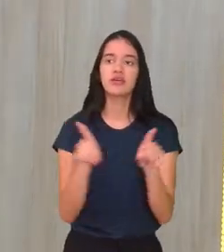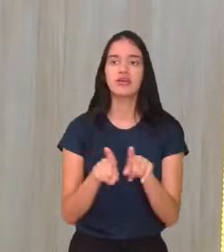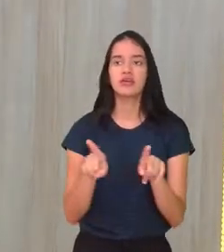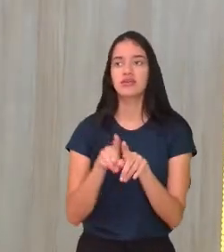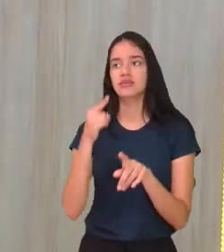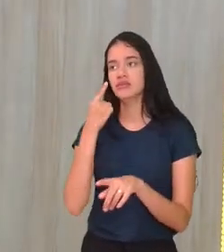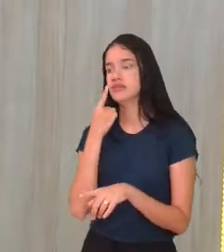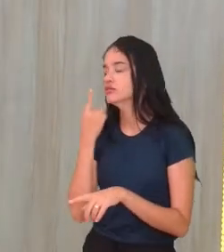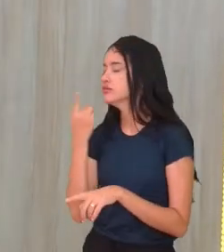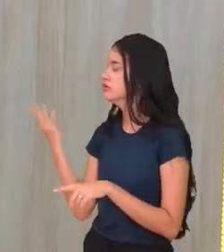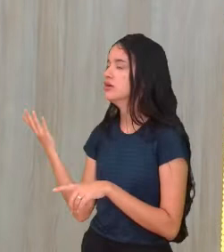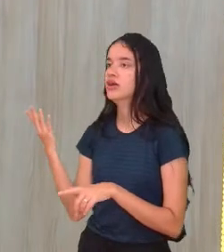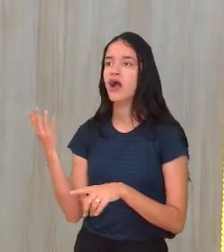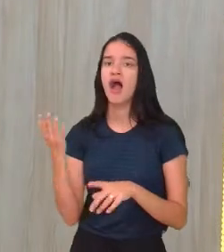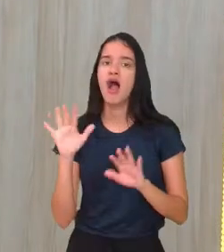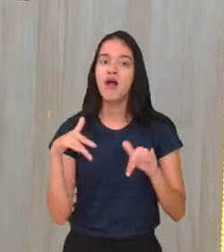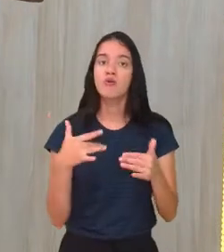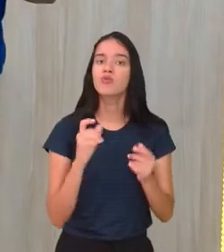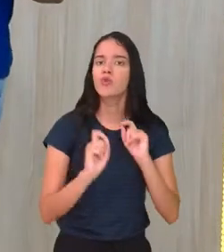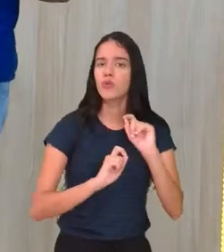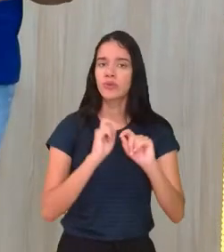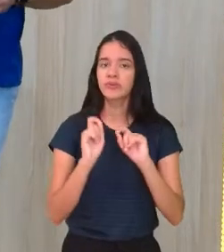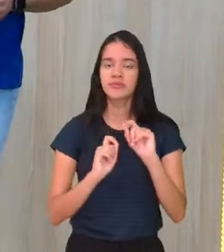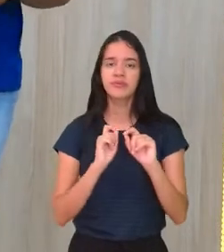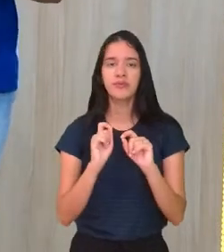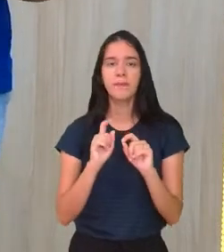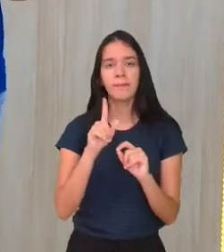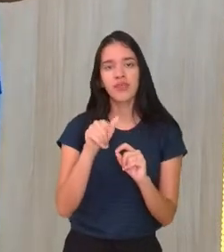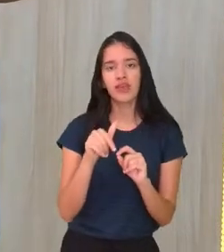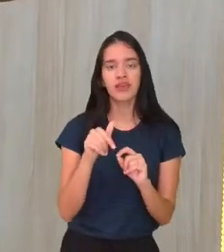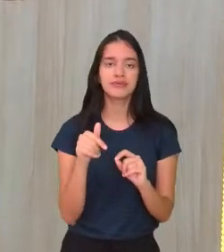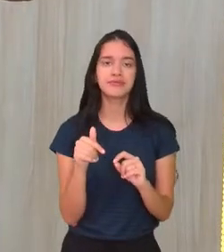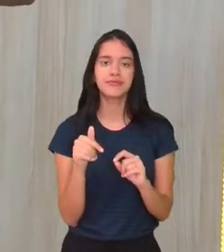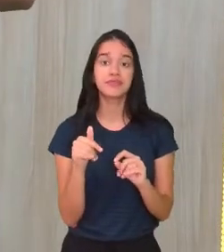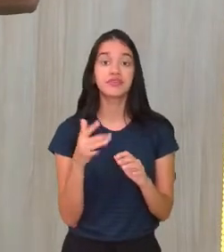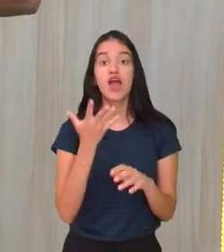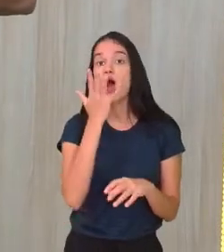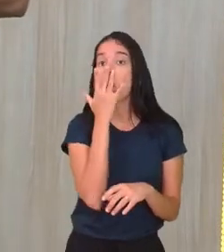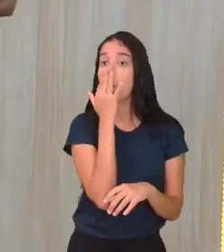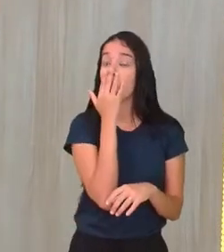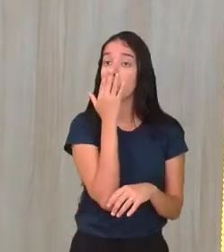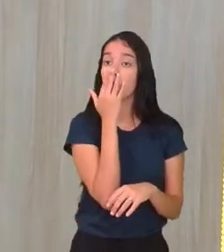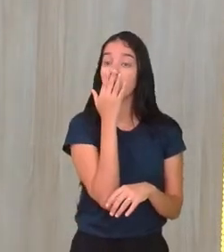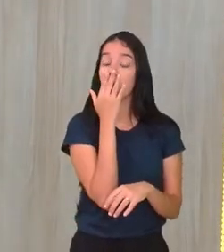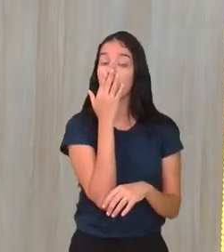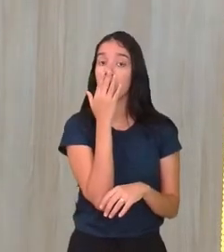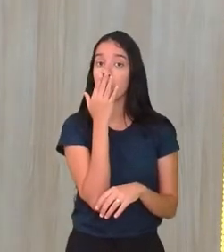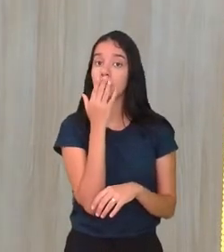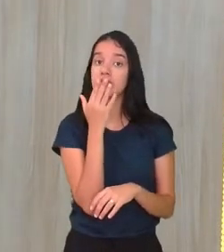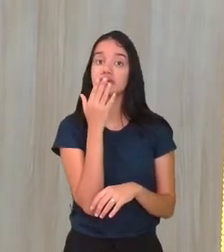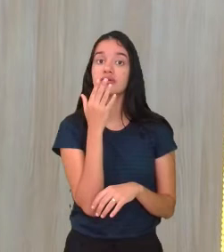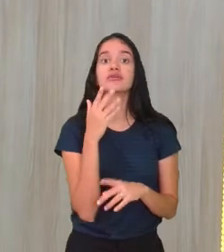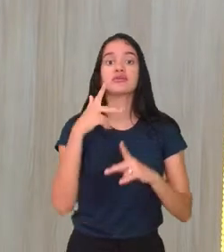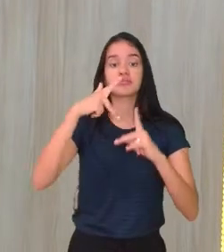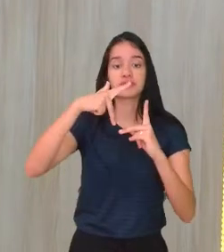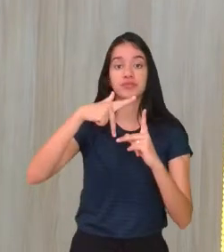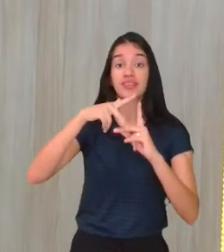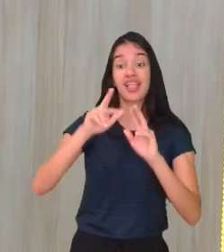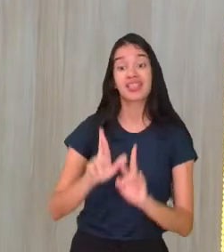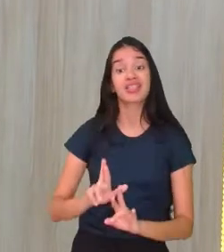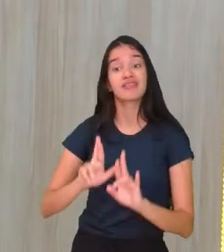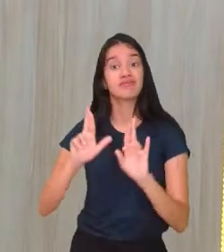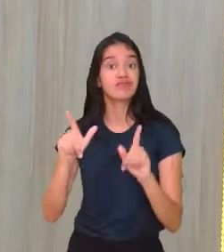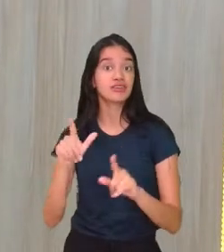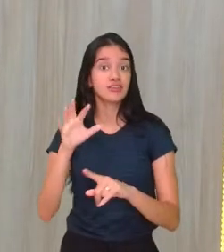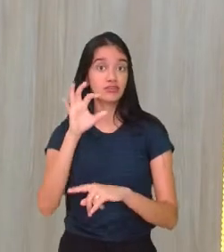esse círculo, de modo que a cor que está aqui no polígono seja